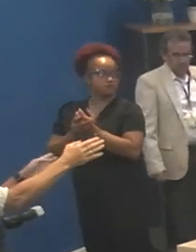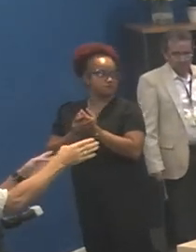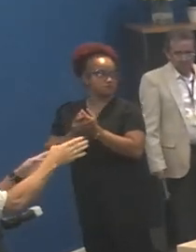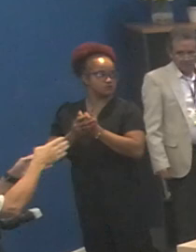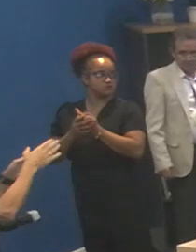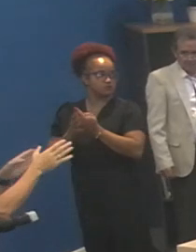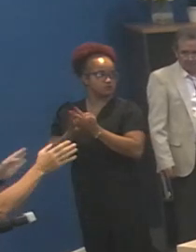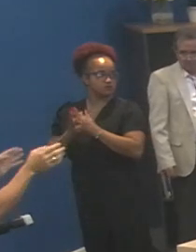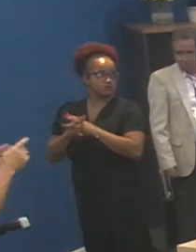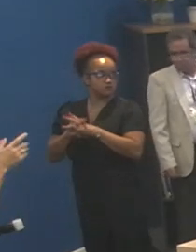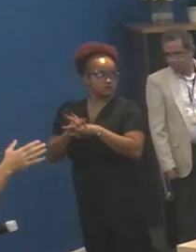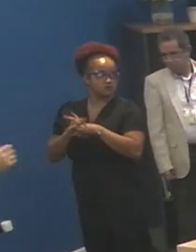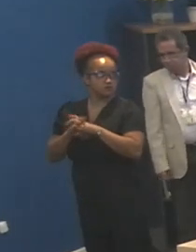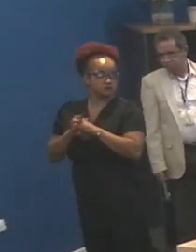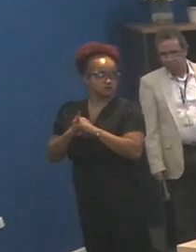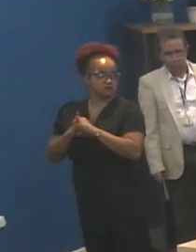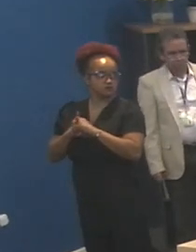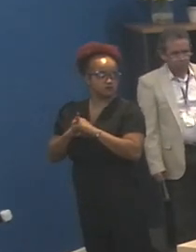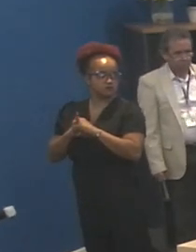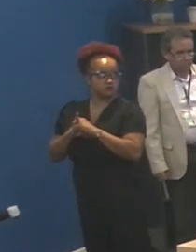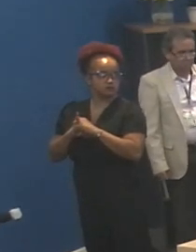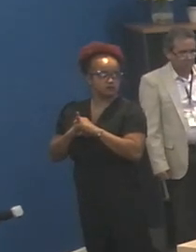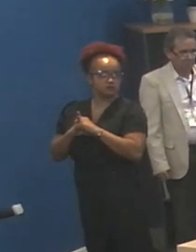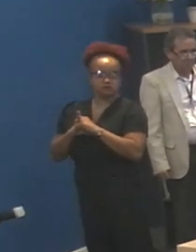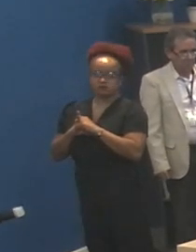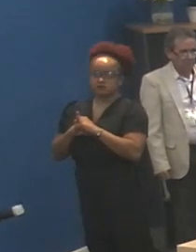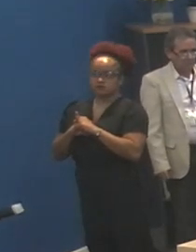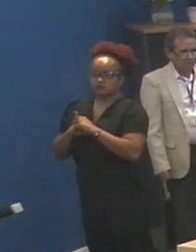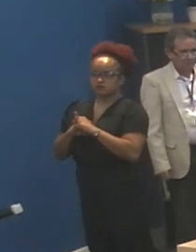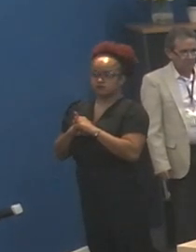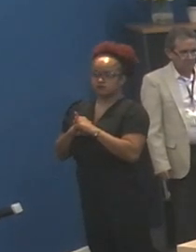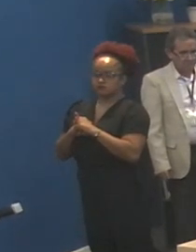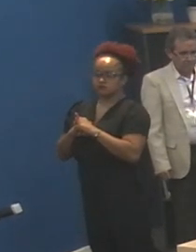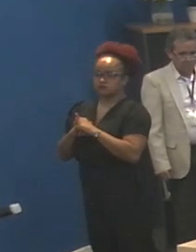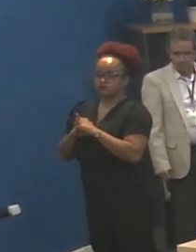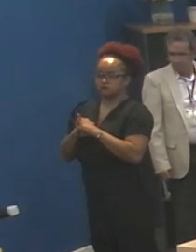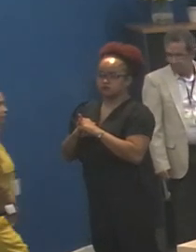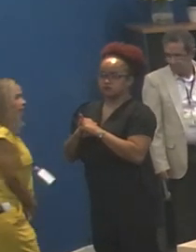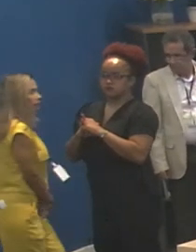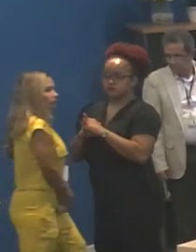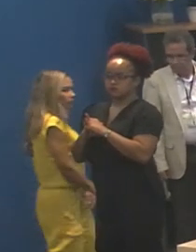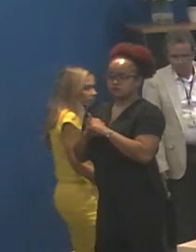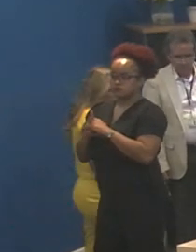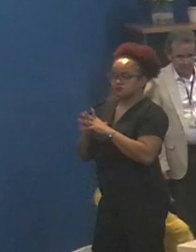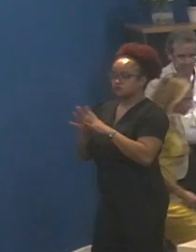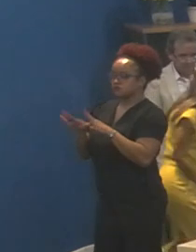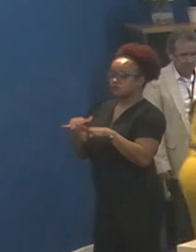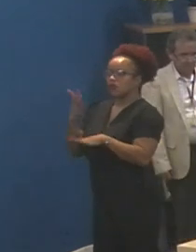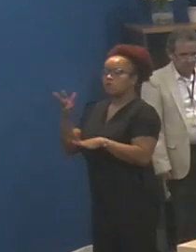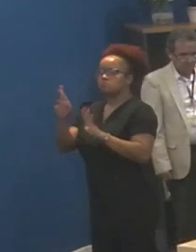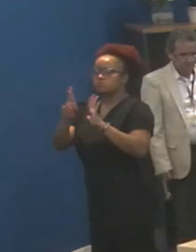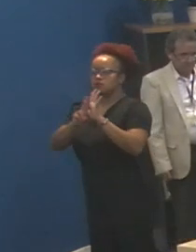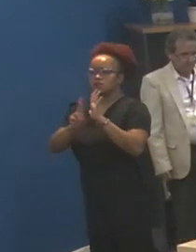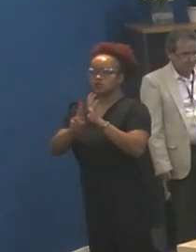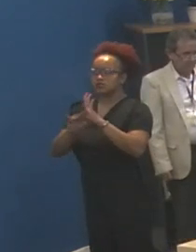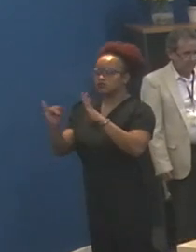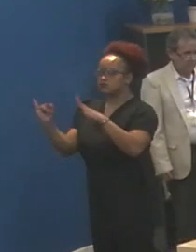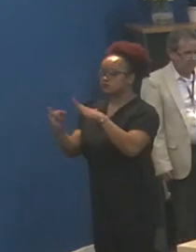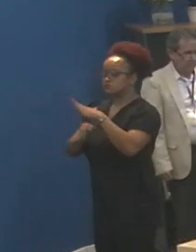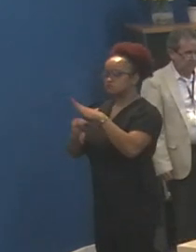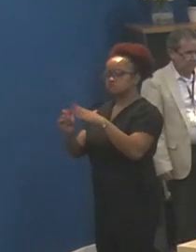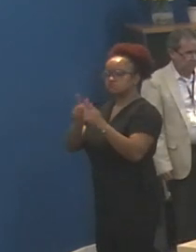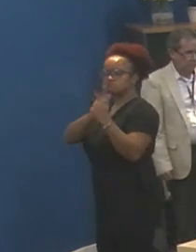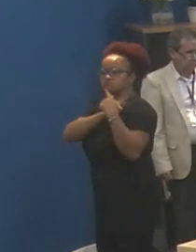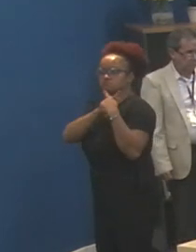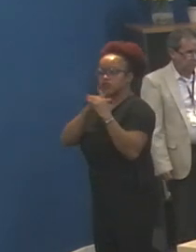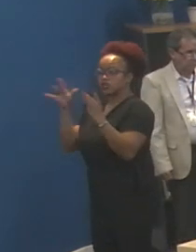Mais alguma representante de instituição governamental que esteja ligado